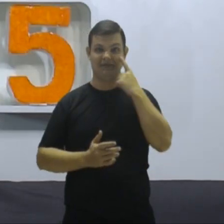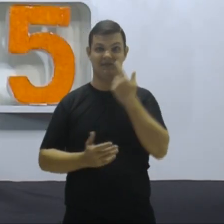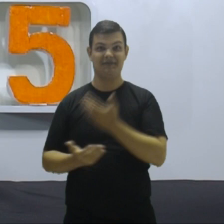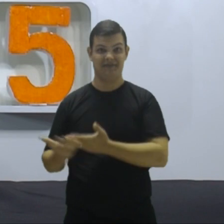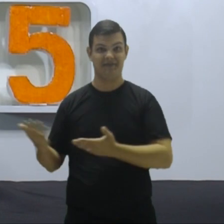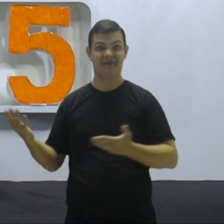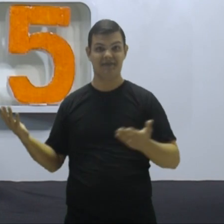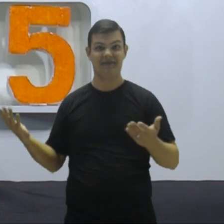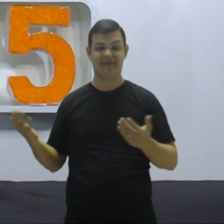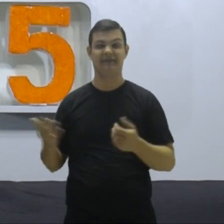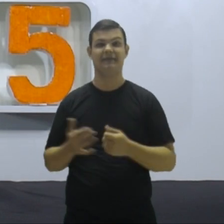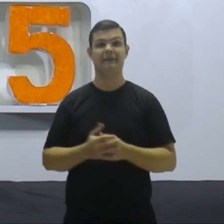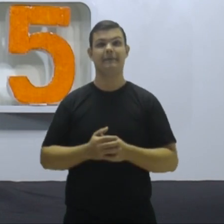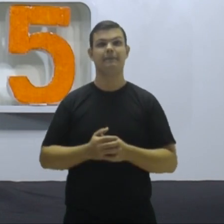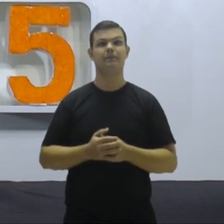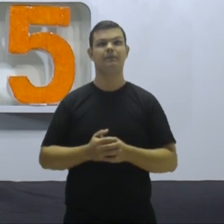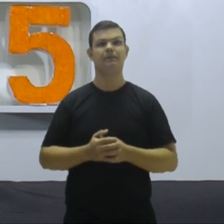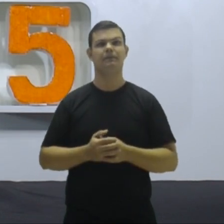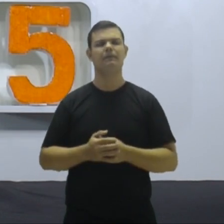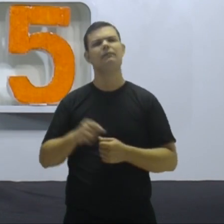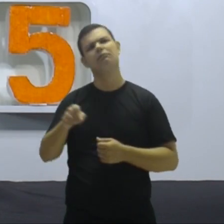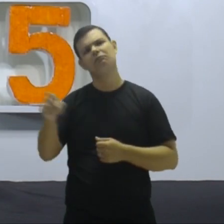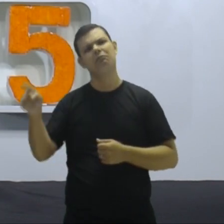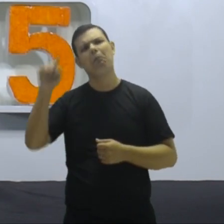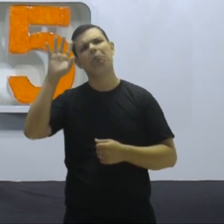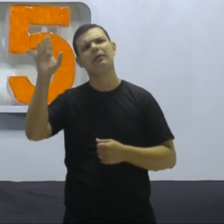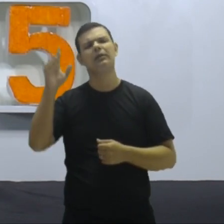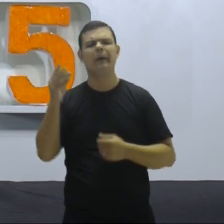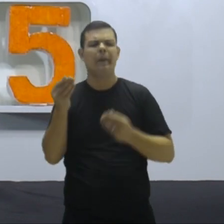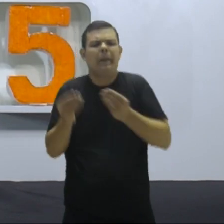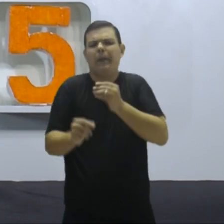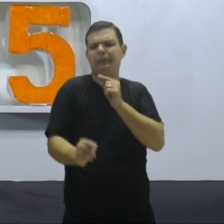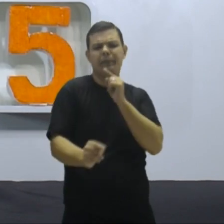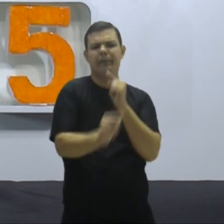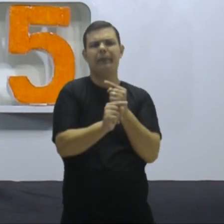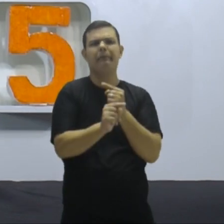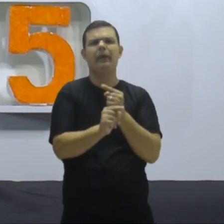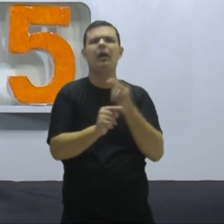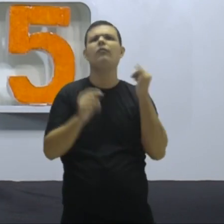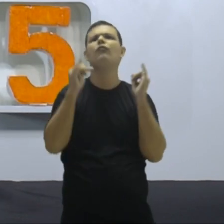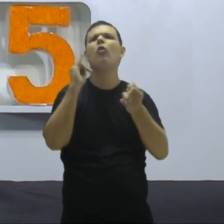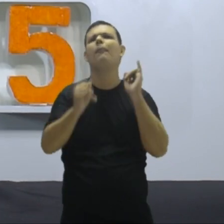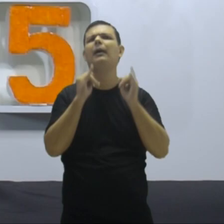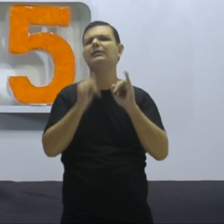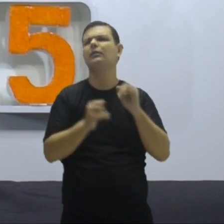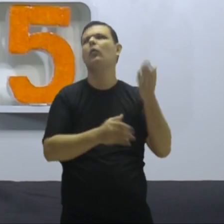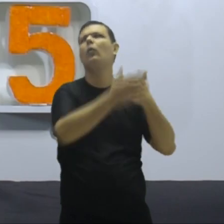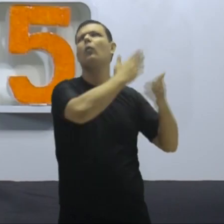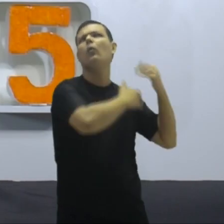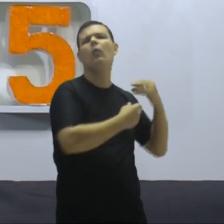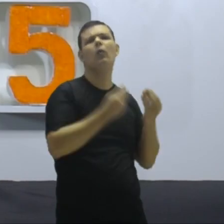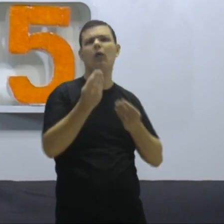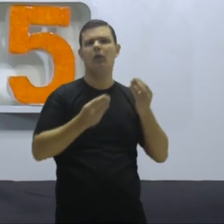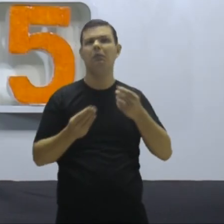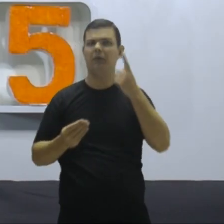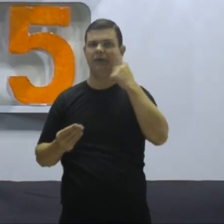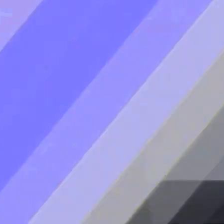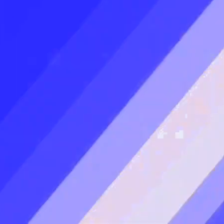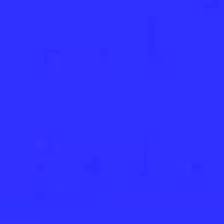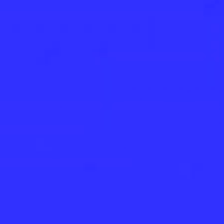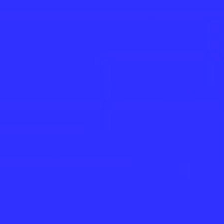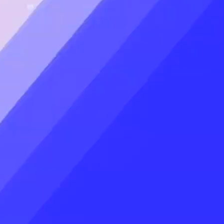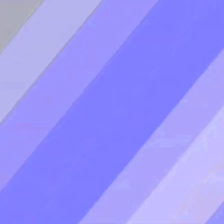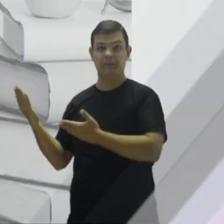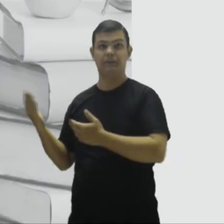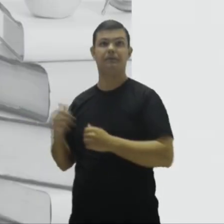Beleza, muito bem. Mas, professor, como é que a gente faz para descobrir informações sobre esse mundo antigo? Olha aí para o